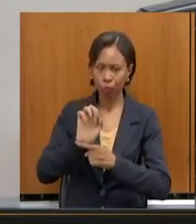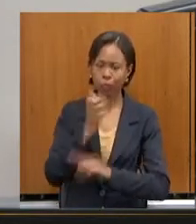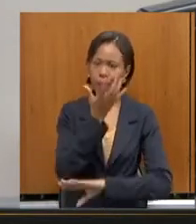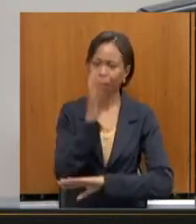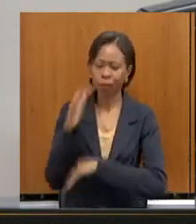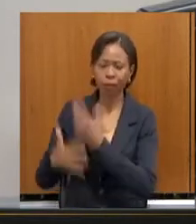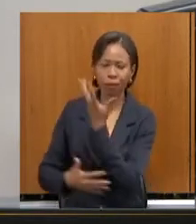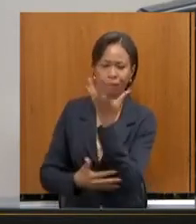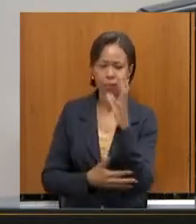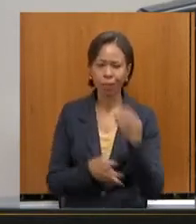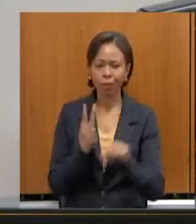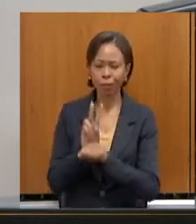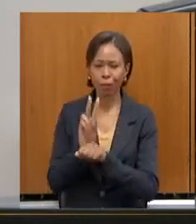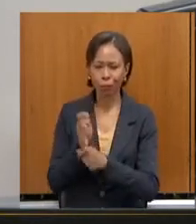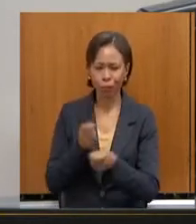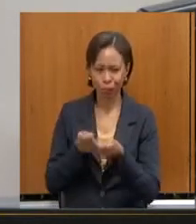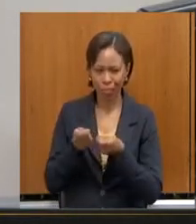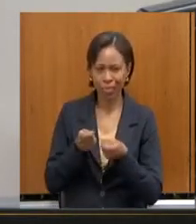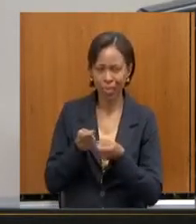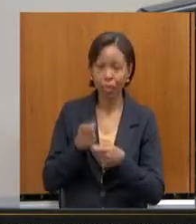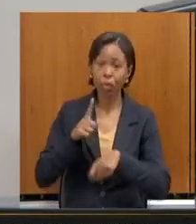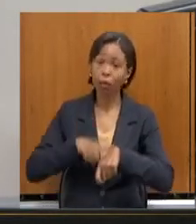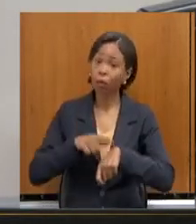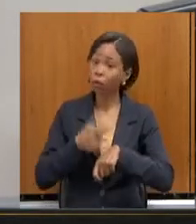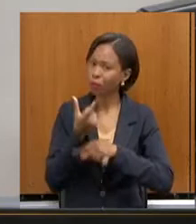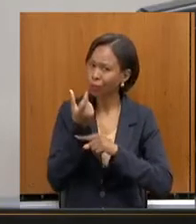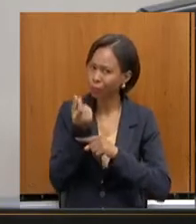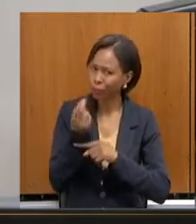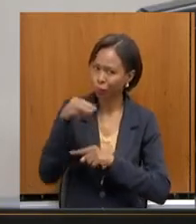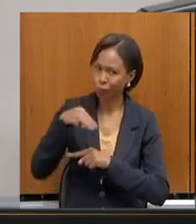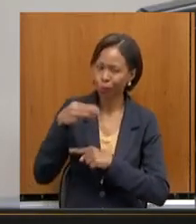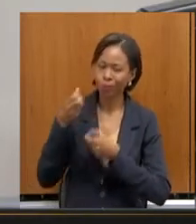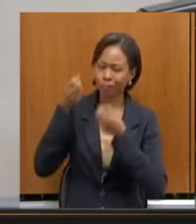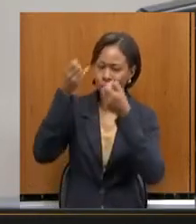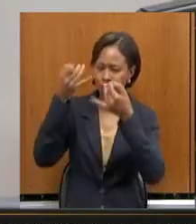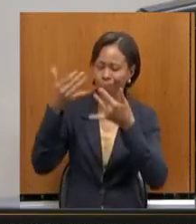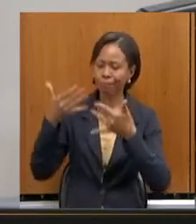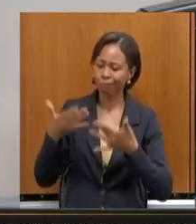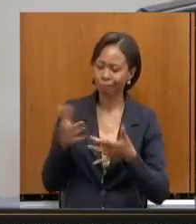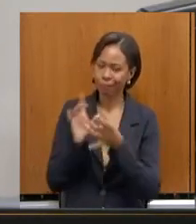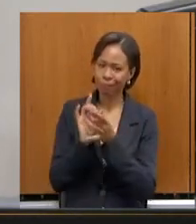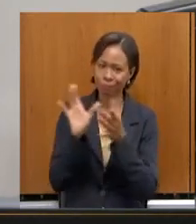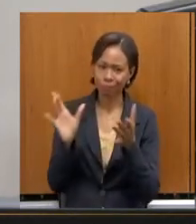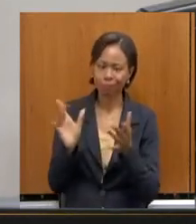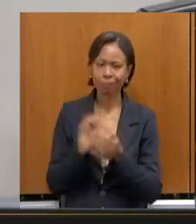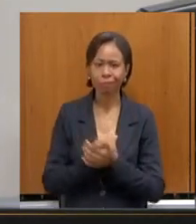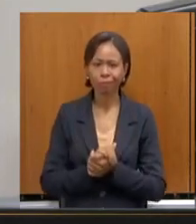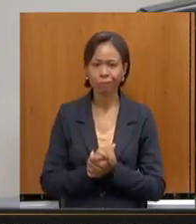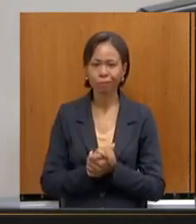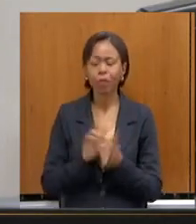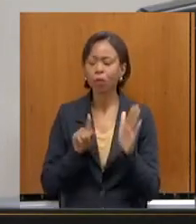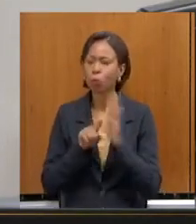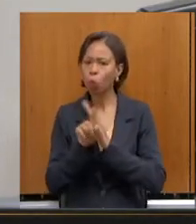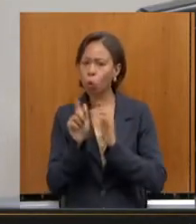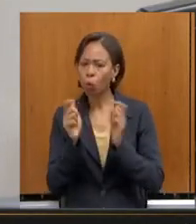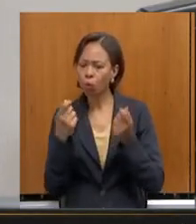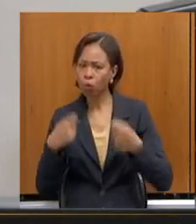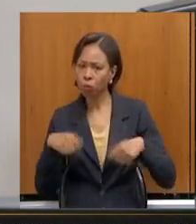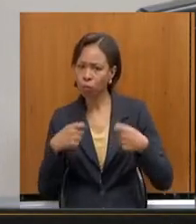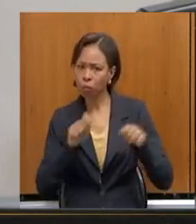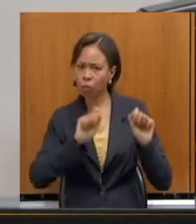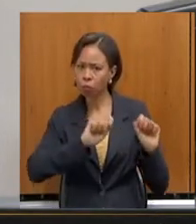que disporá de até 20 minutos para sua exposição em d'água secretária era preciso fazer o uso da